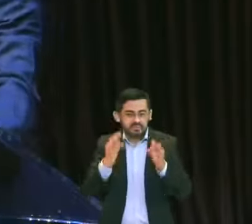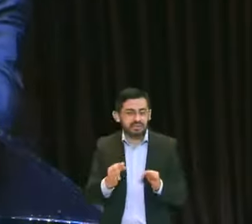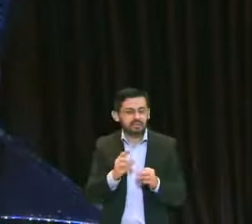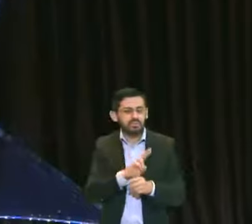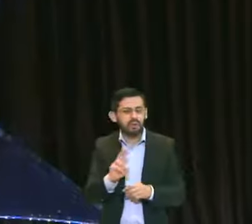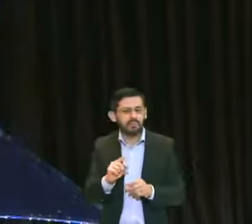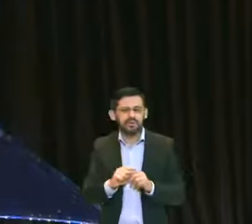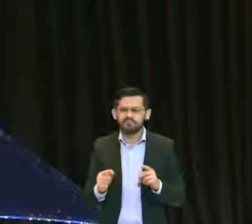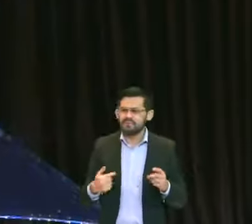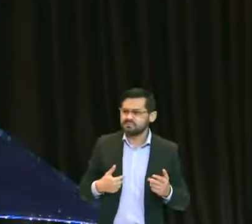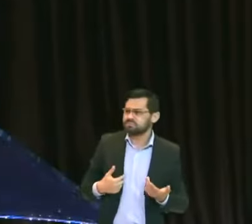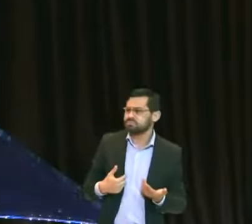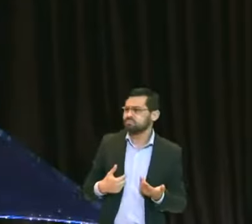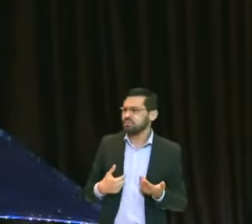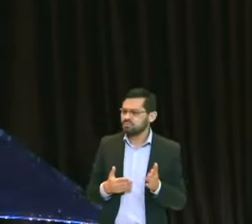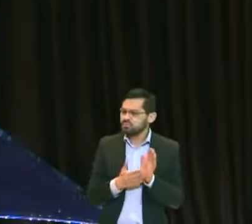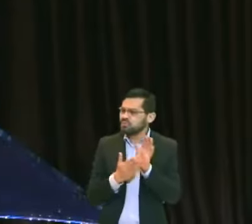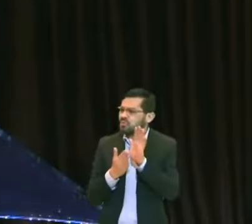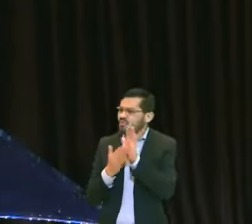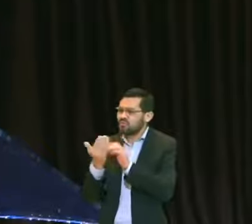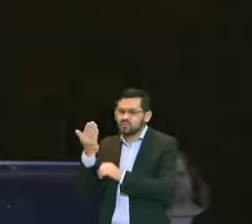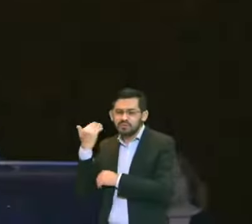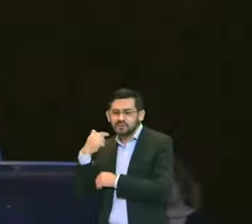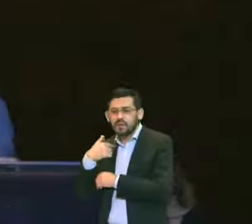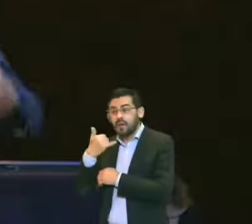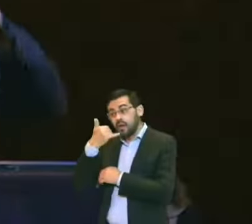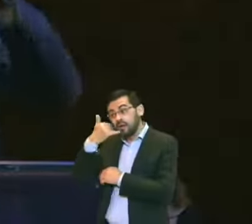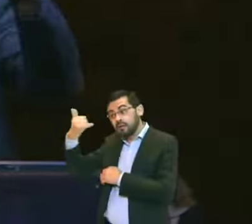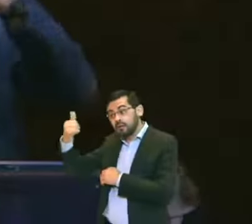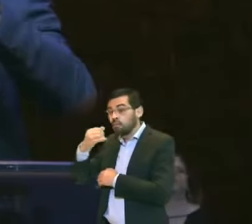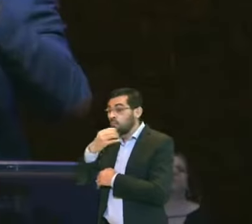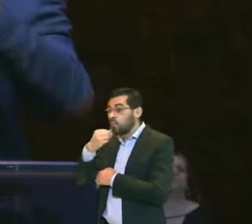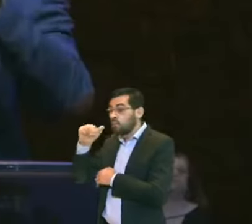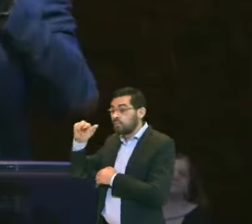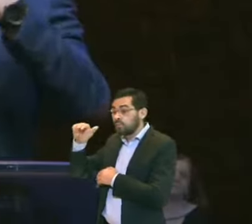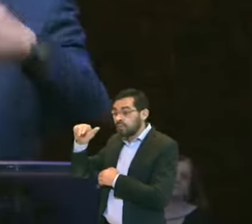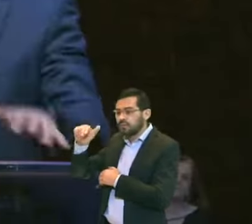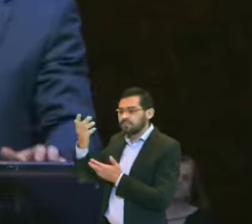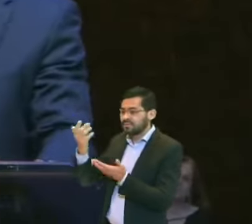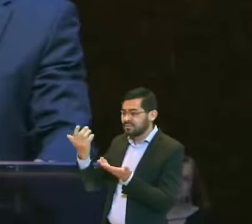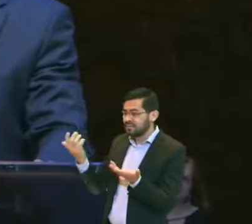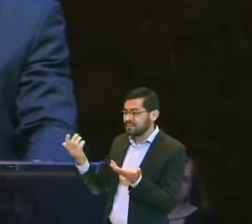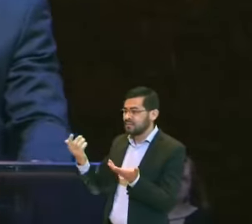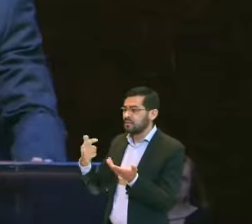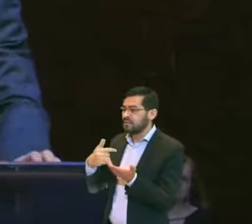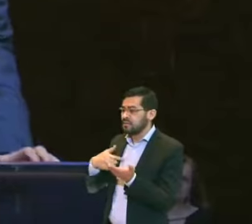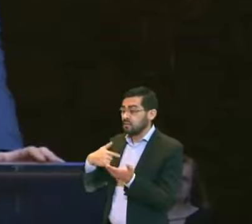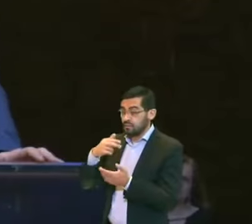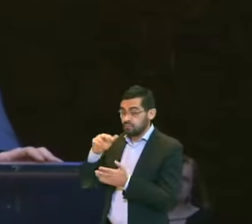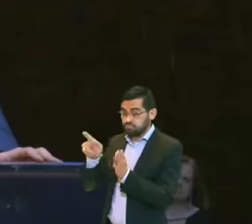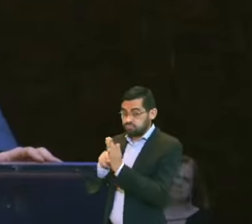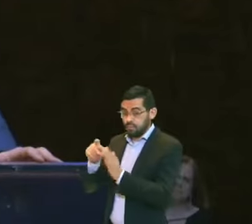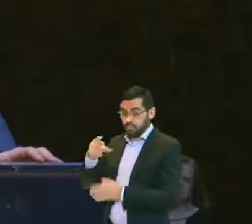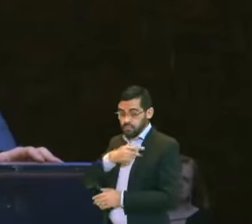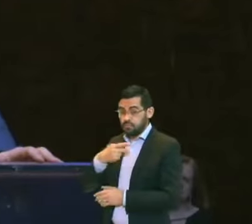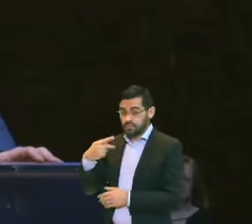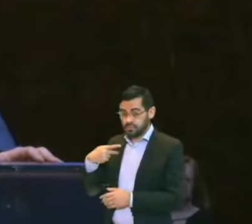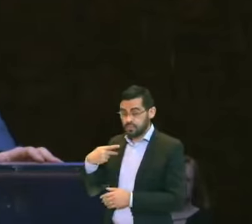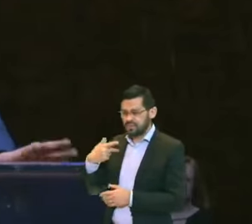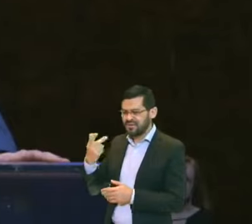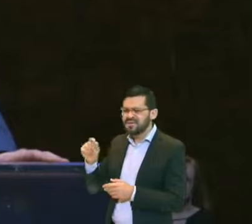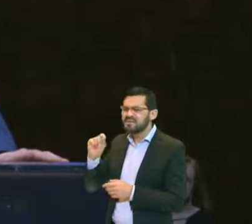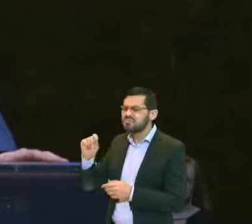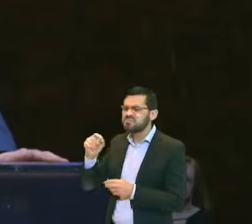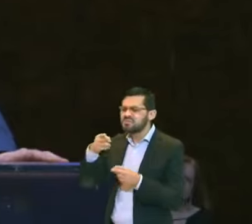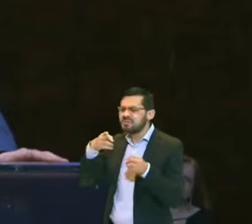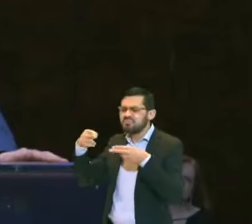Ele falou: que será que é um louvor antigo? E ele liga para o irmão: irmão, seguinte, o irmão dele, né? Que